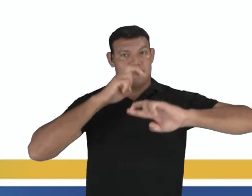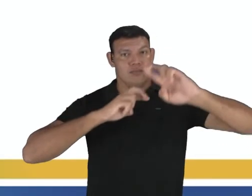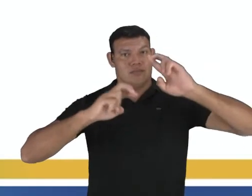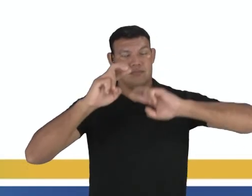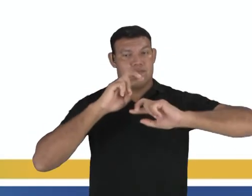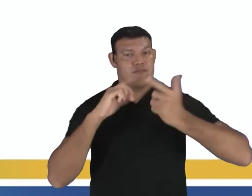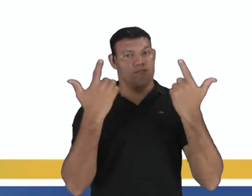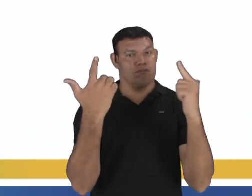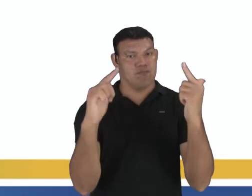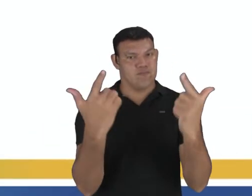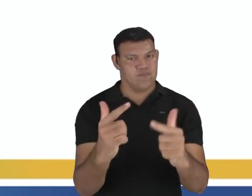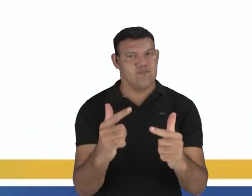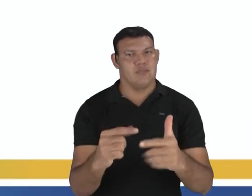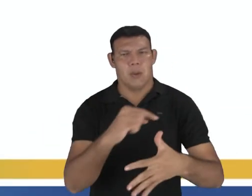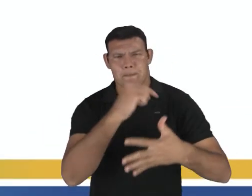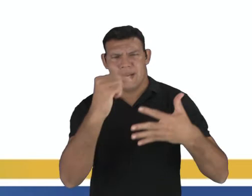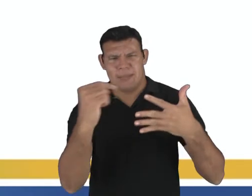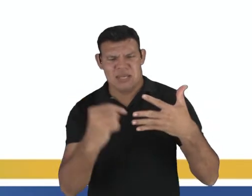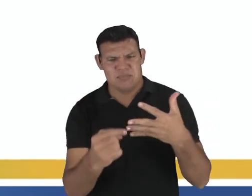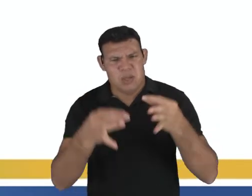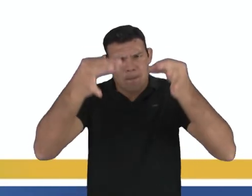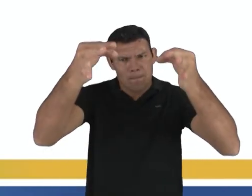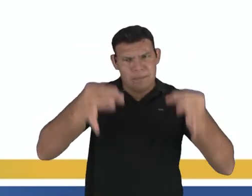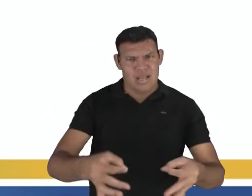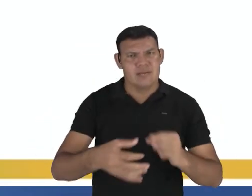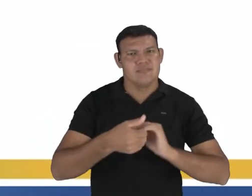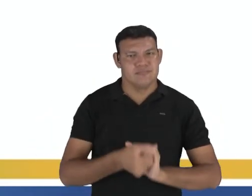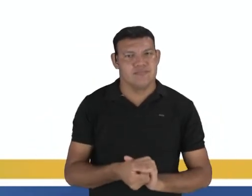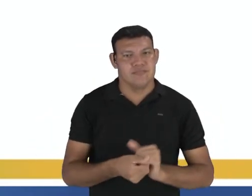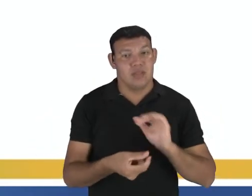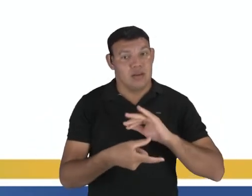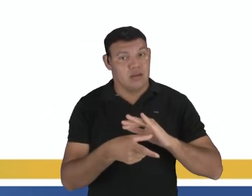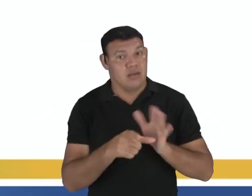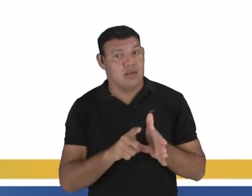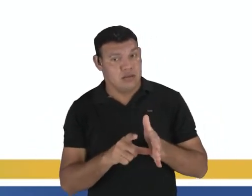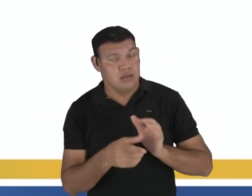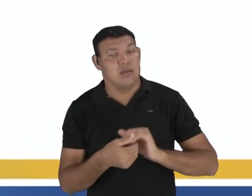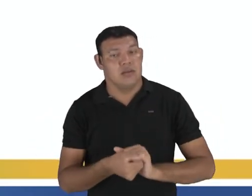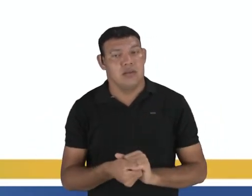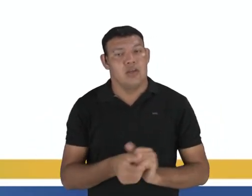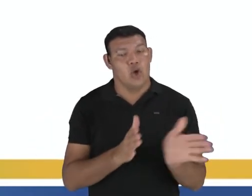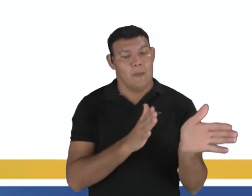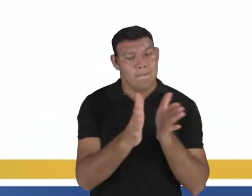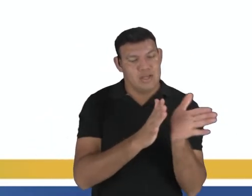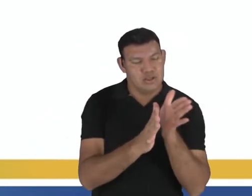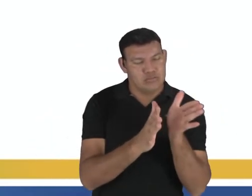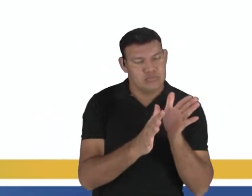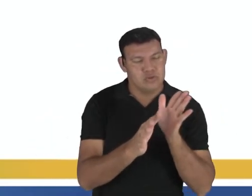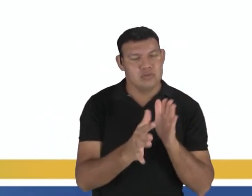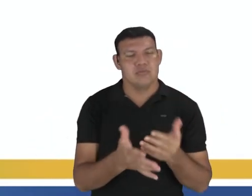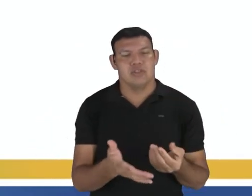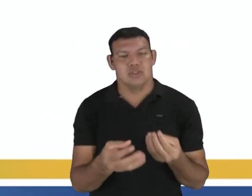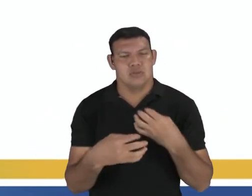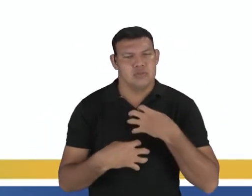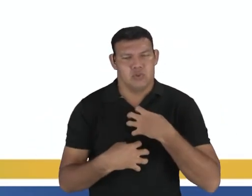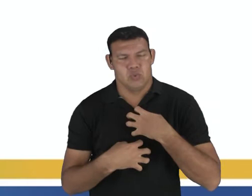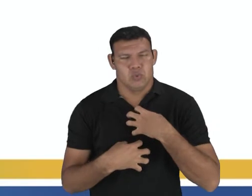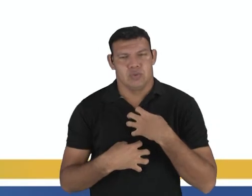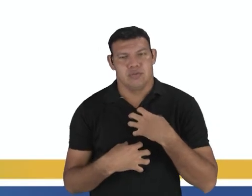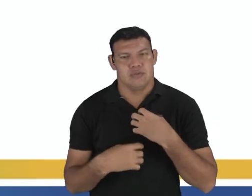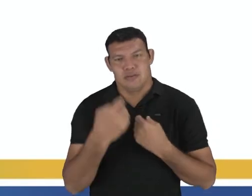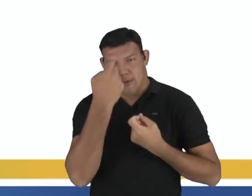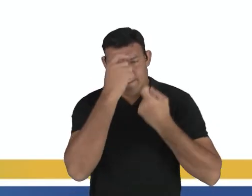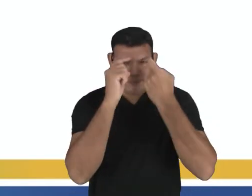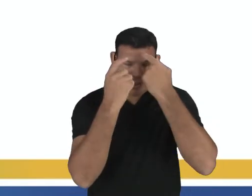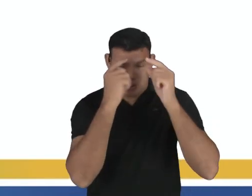Olha, observem, não há mecanismos definidos, há antes processos e